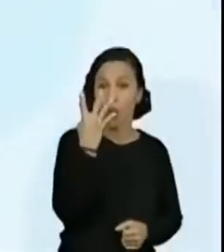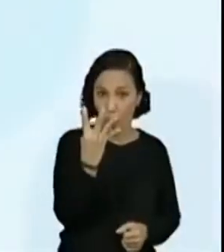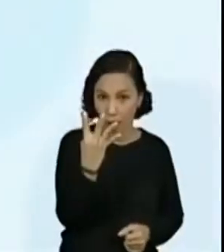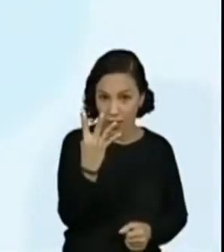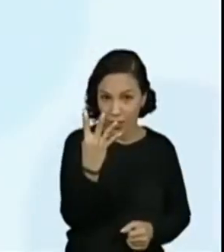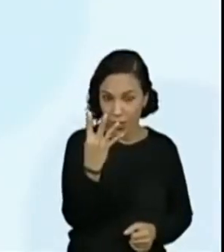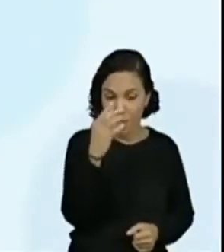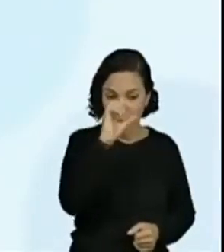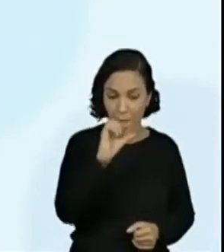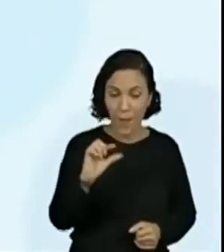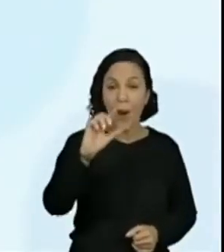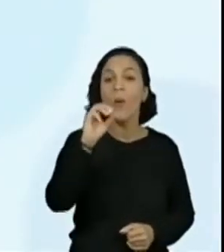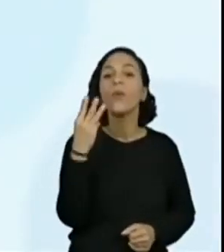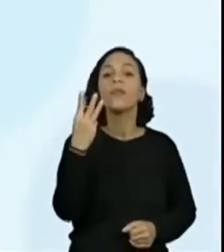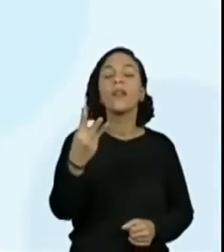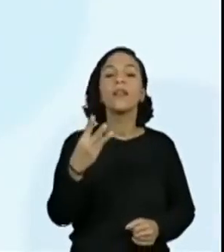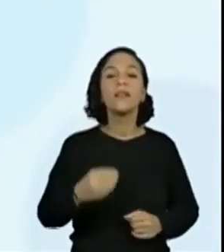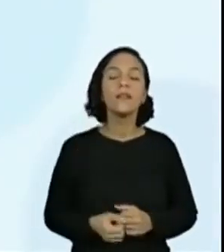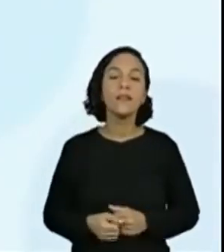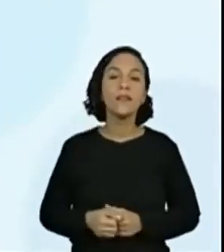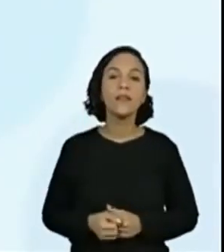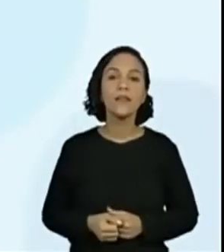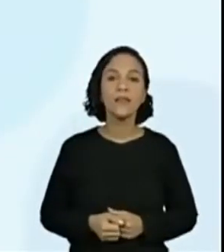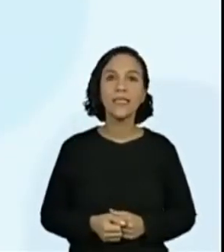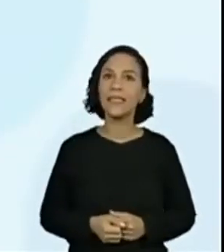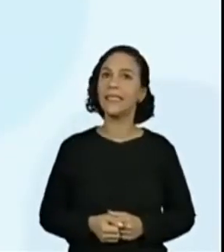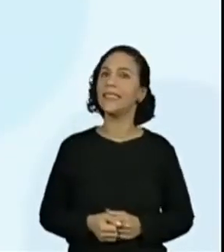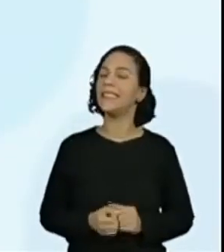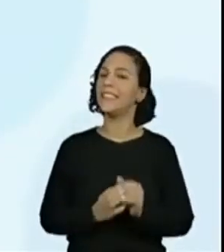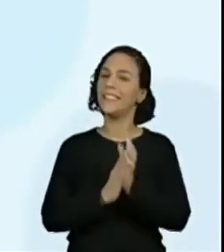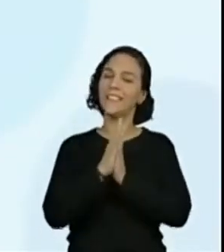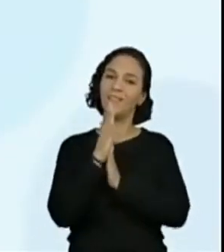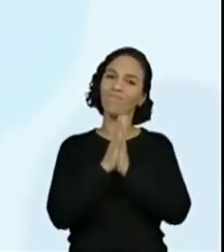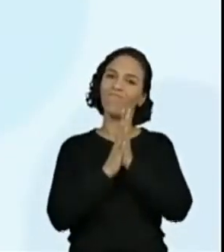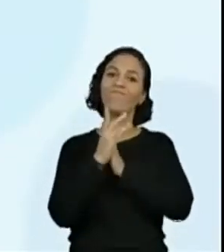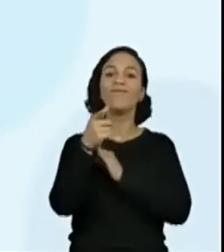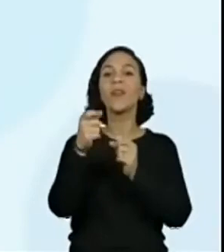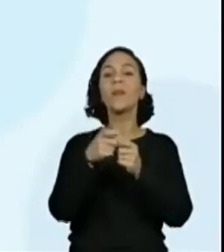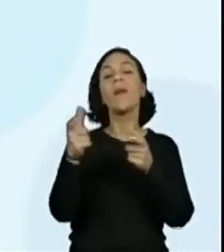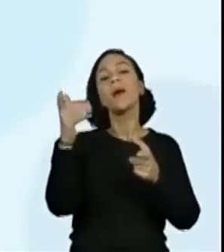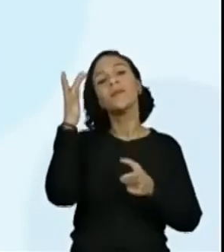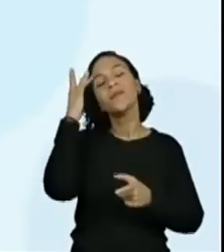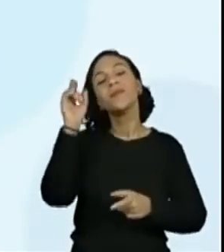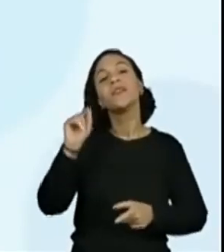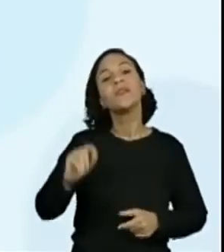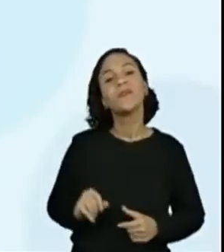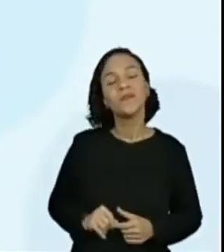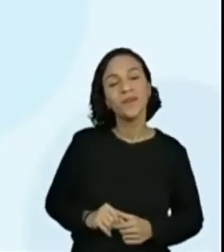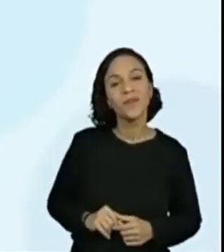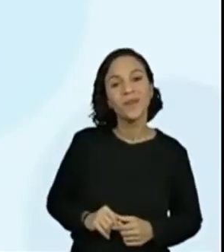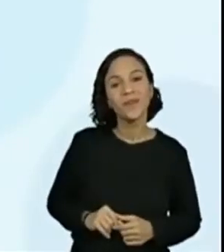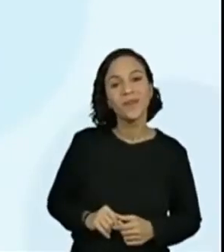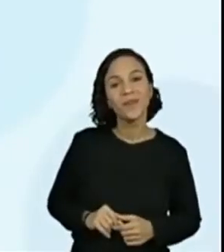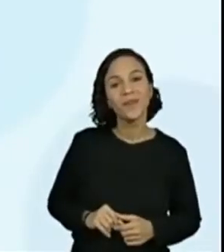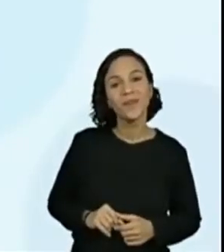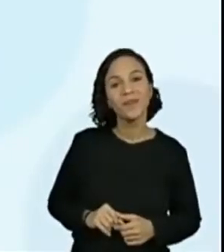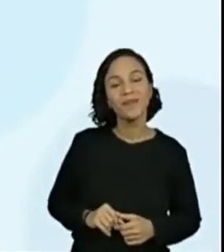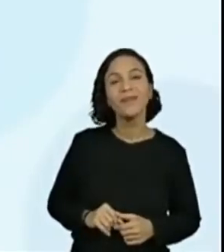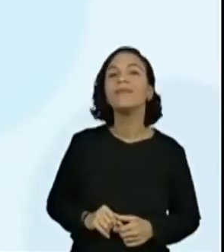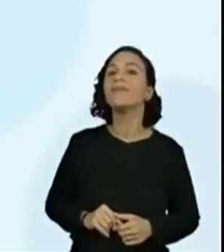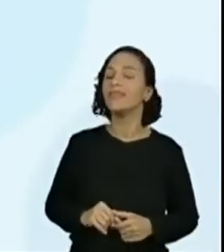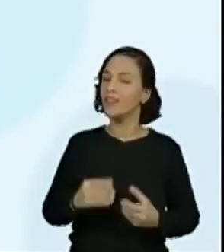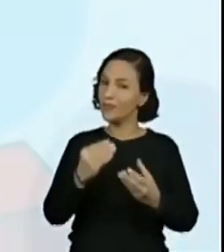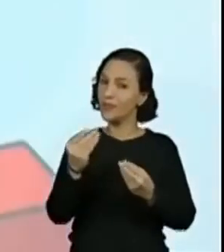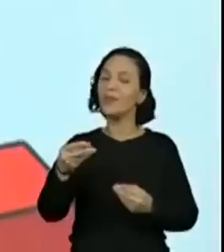cubinhos? Ou tem 3? Vamos ver o que a maioria acha. Já estão colocando ali pra gente. Ó. Muitos